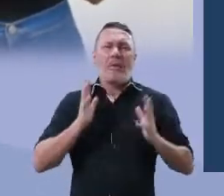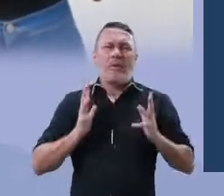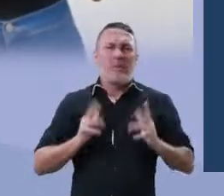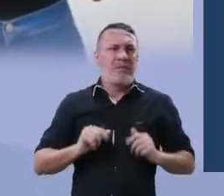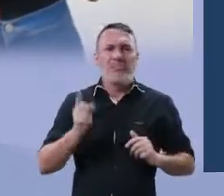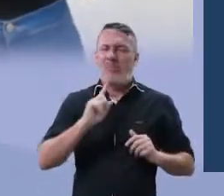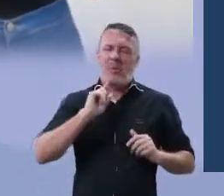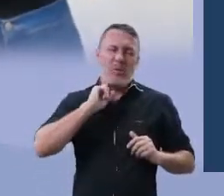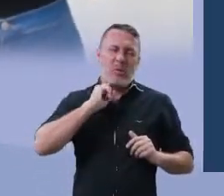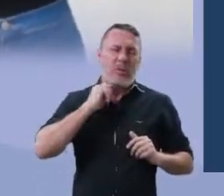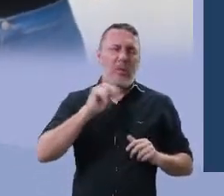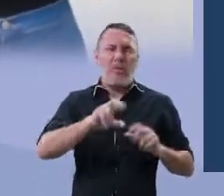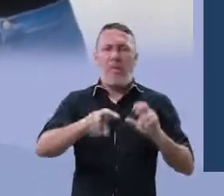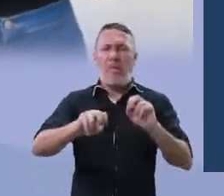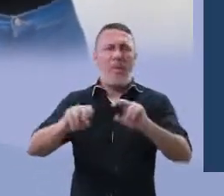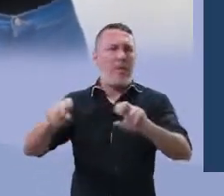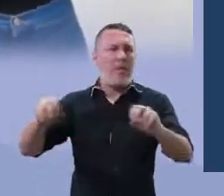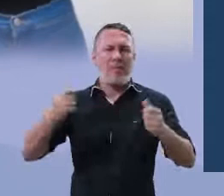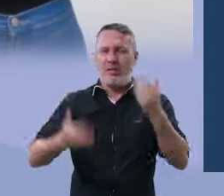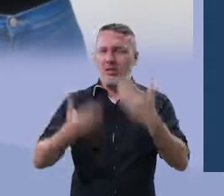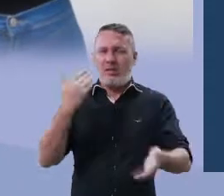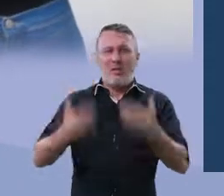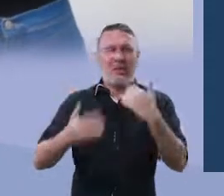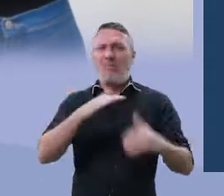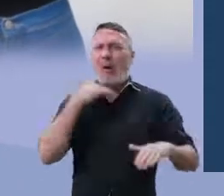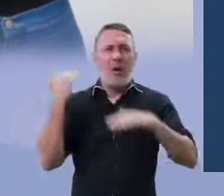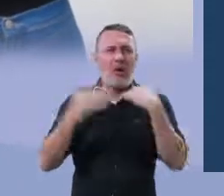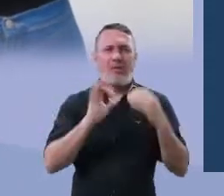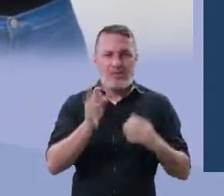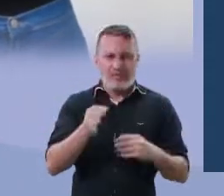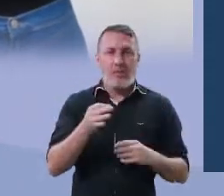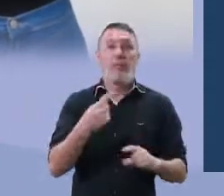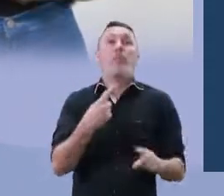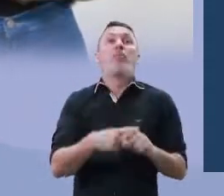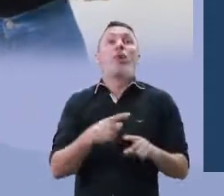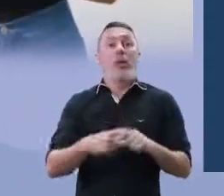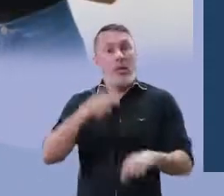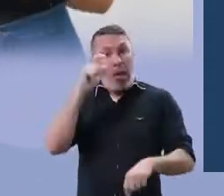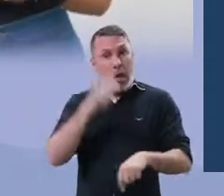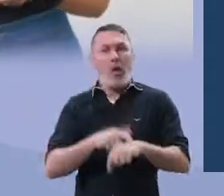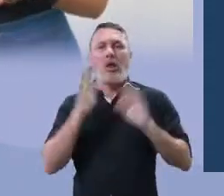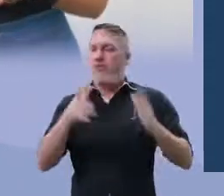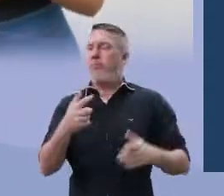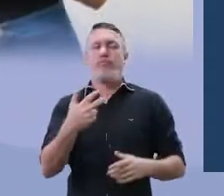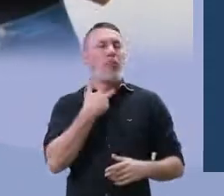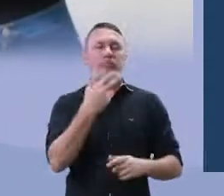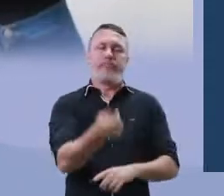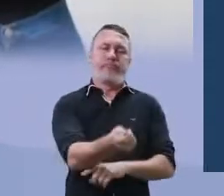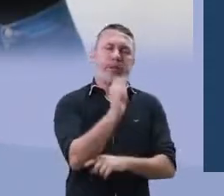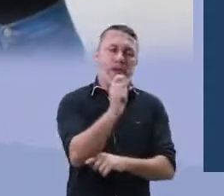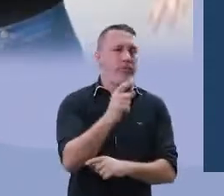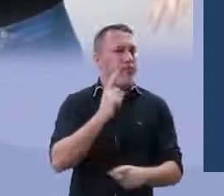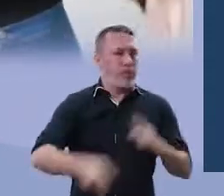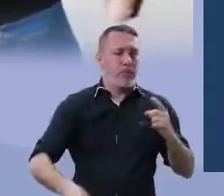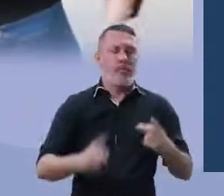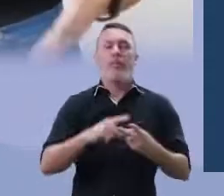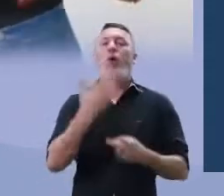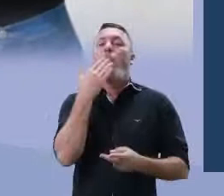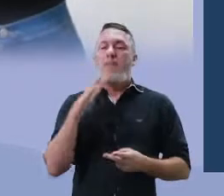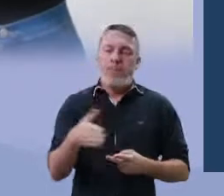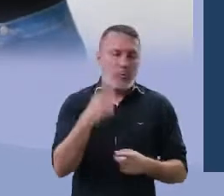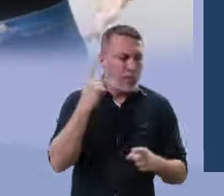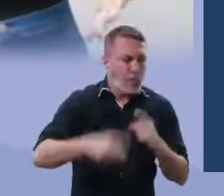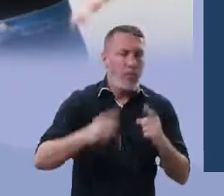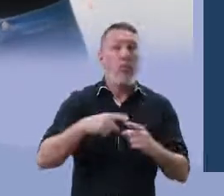pesados acabaram caindo então na água, contaminando todo aquele local. Automaticamente já foi proibido de se pescar,